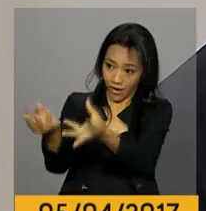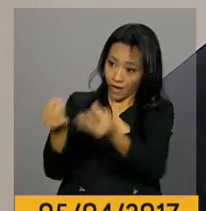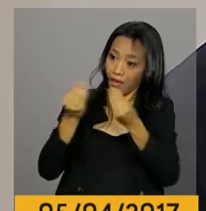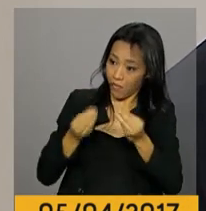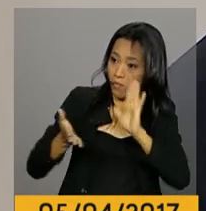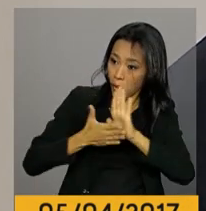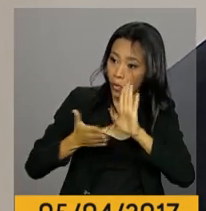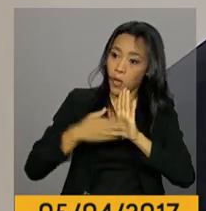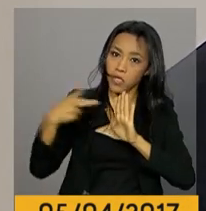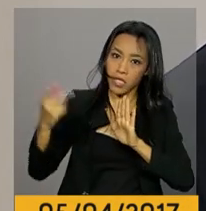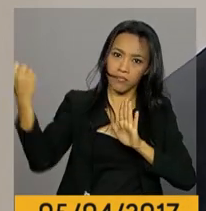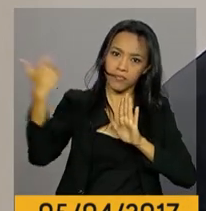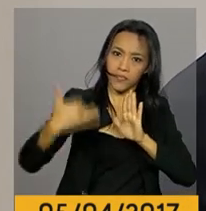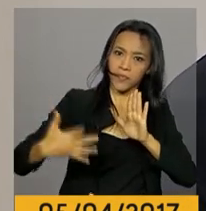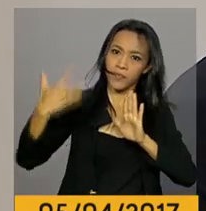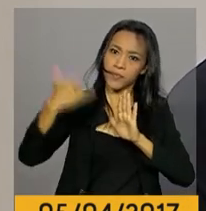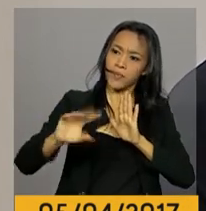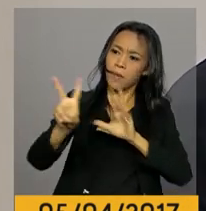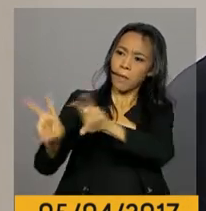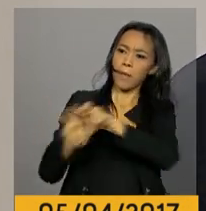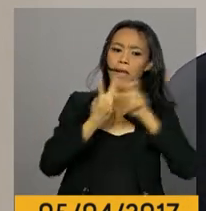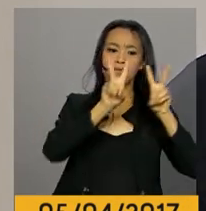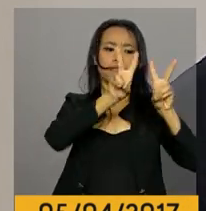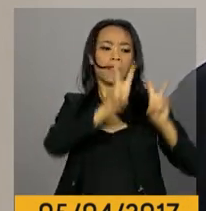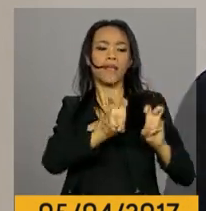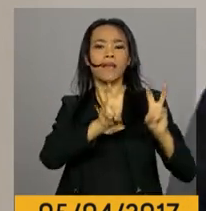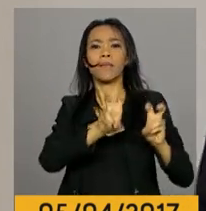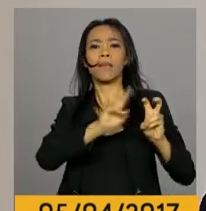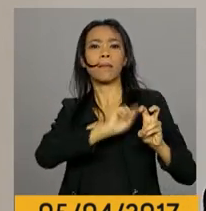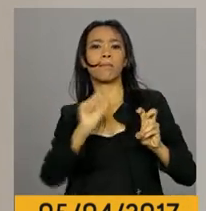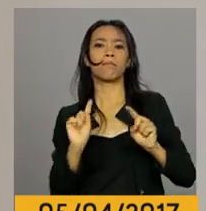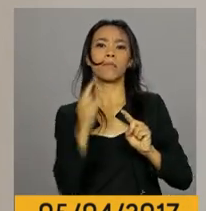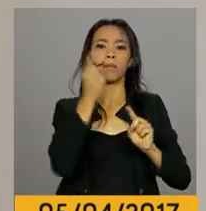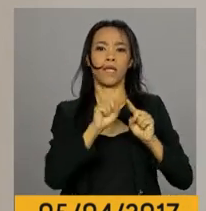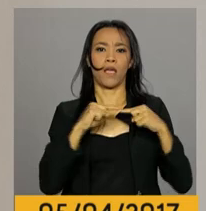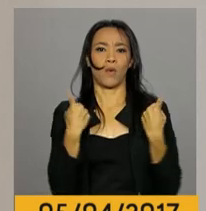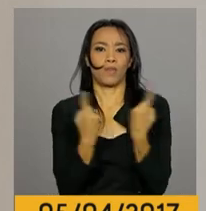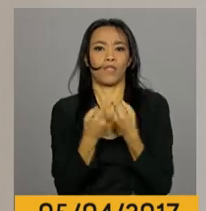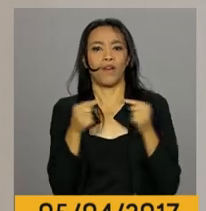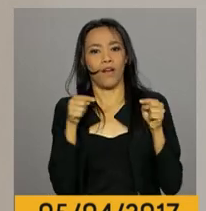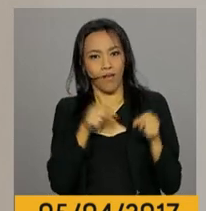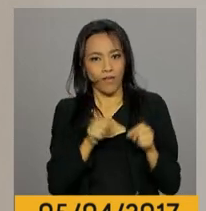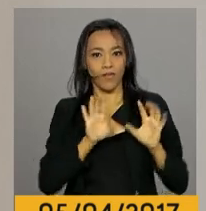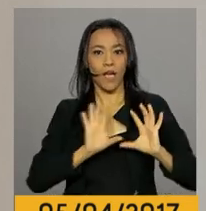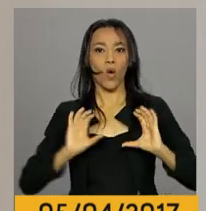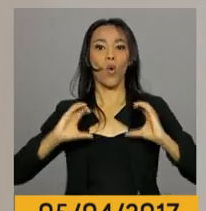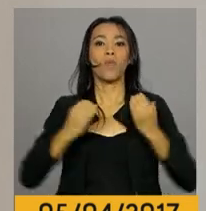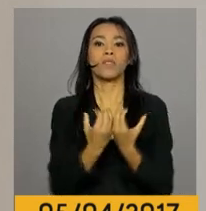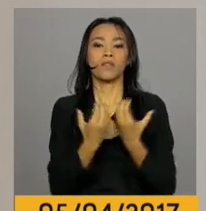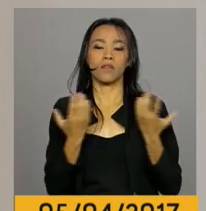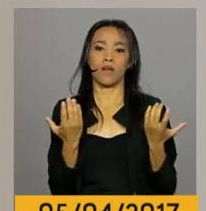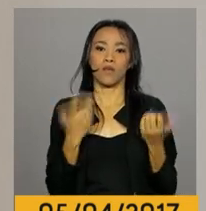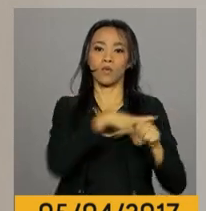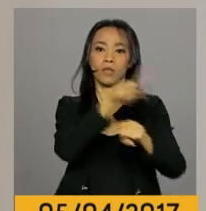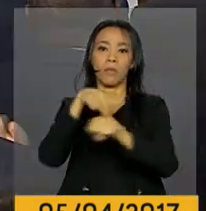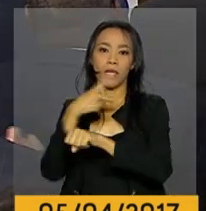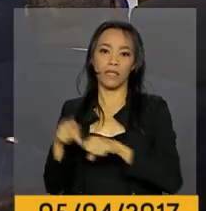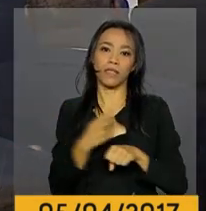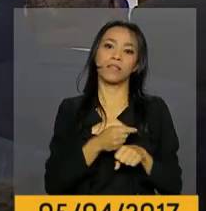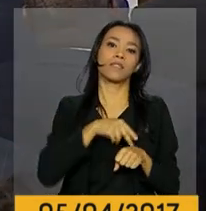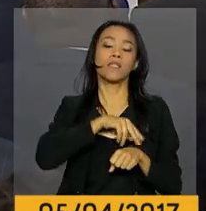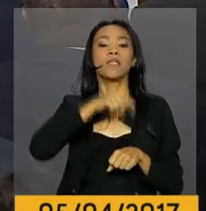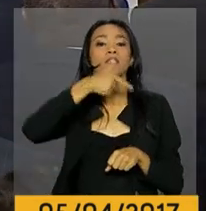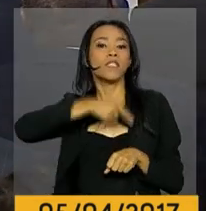Rosângela de colocar essa temática na primeira reunião eh da comissão dos Países de Língua